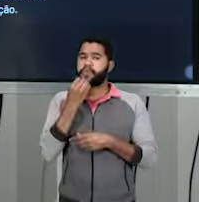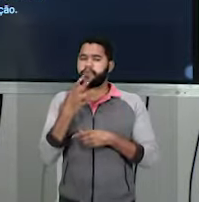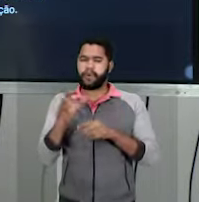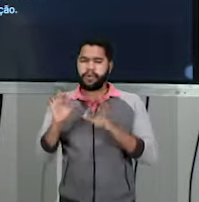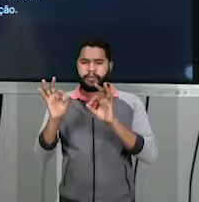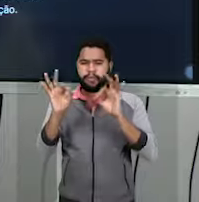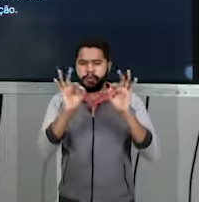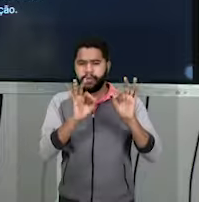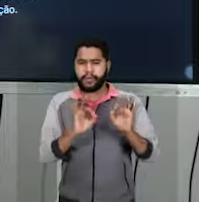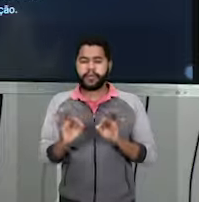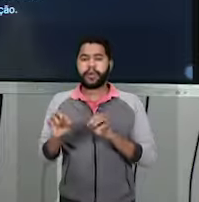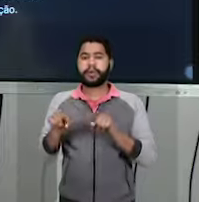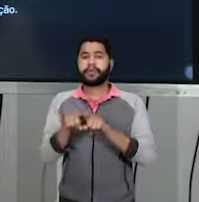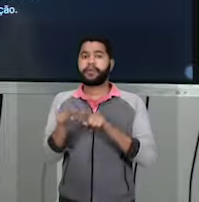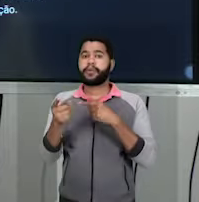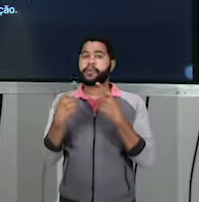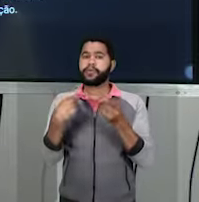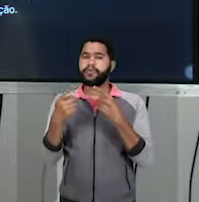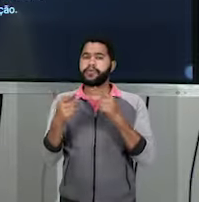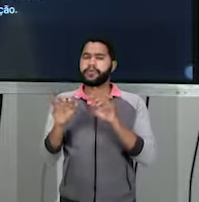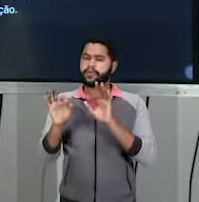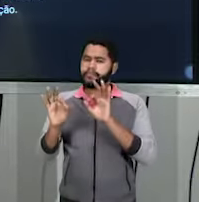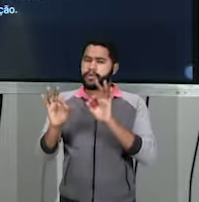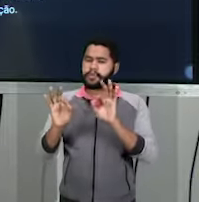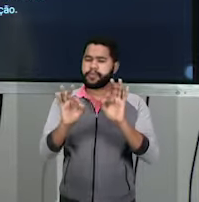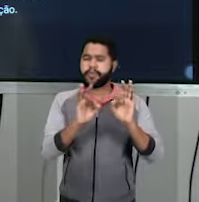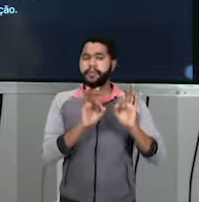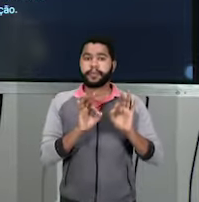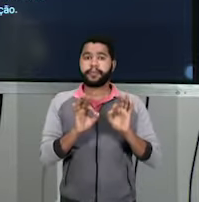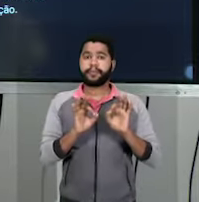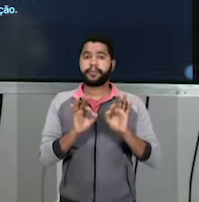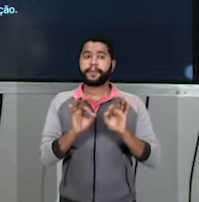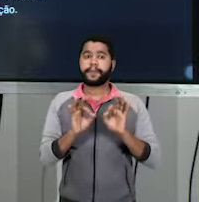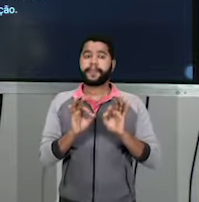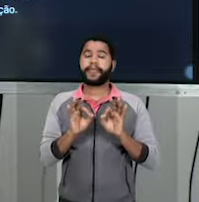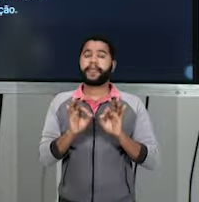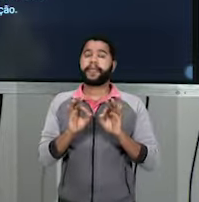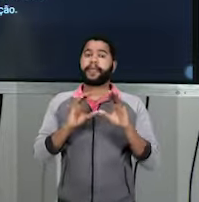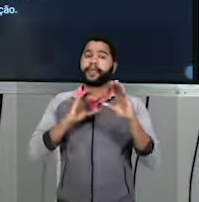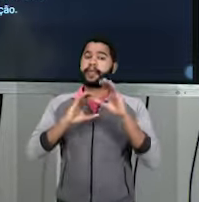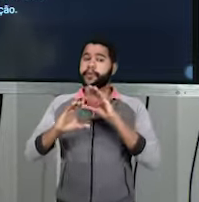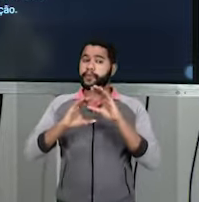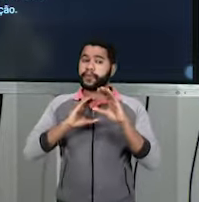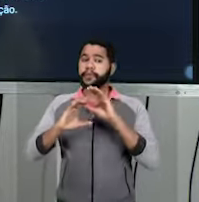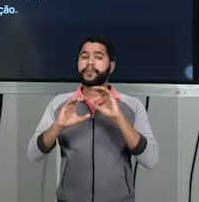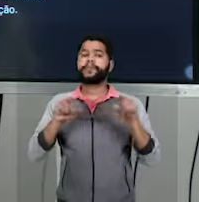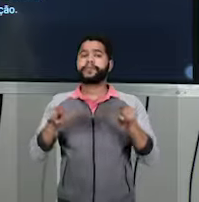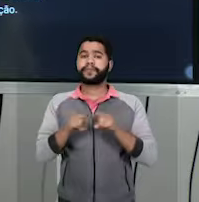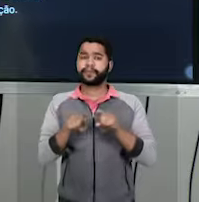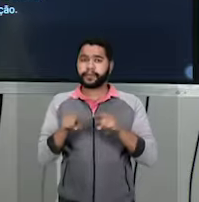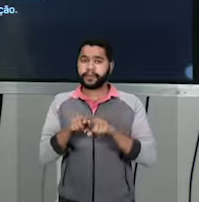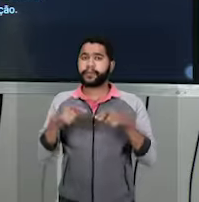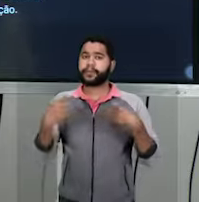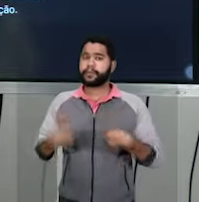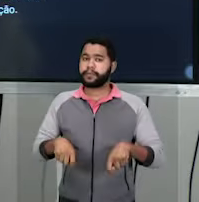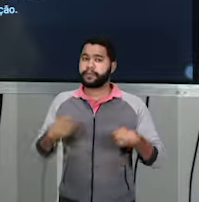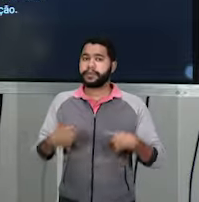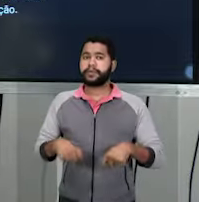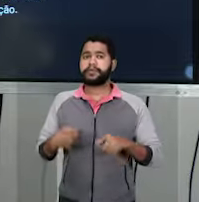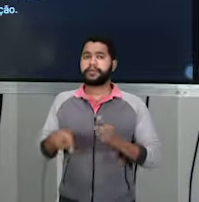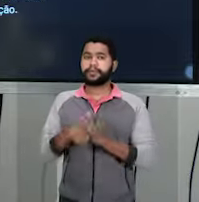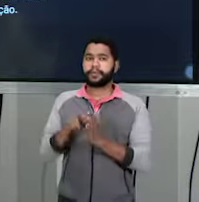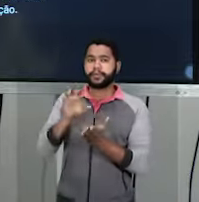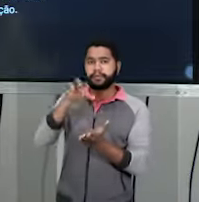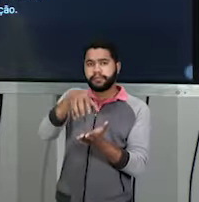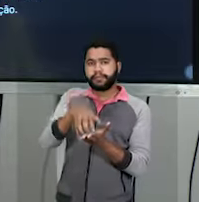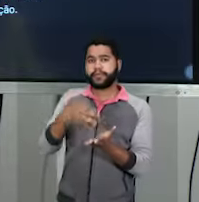boa manutenção rodovias bem finalizadas a comunicação também precisa né que as